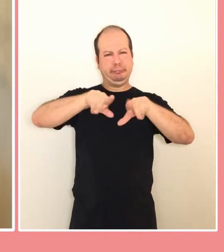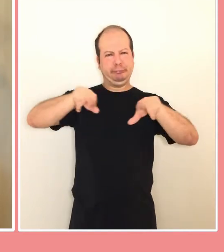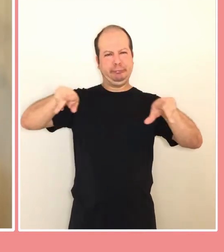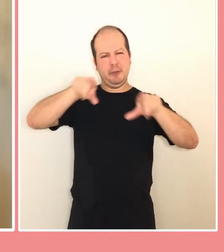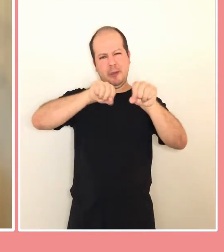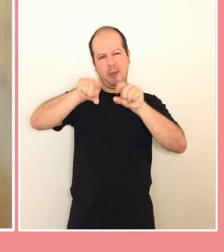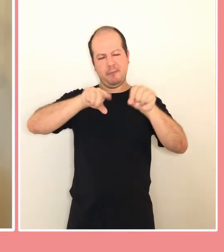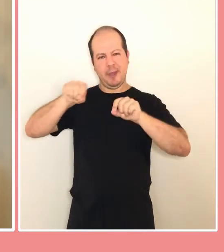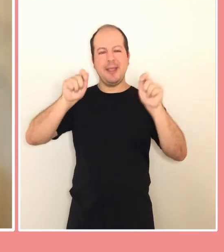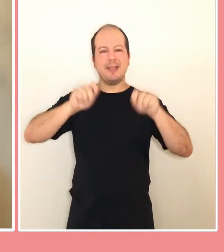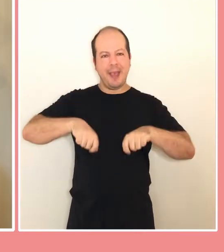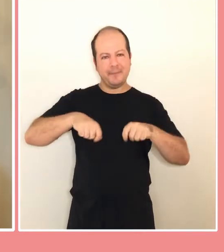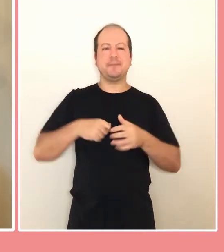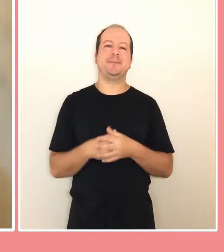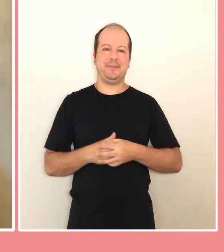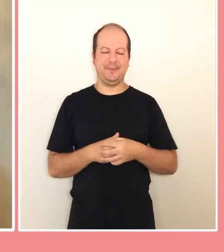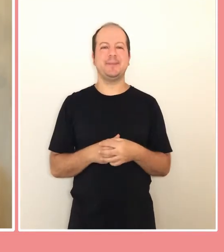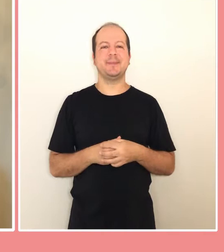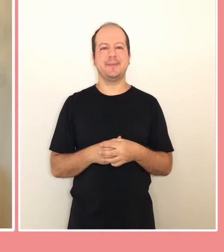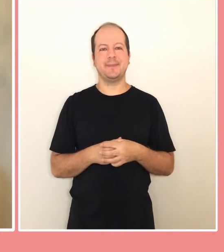adesivas, fitas crepe.